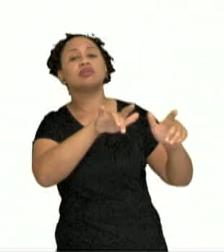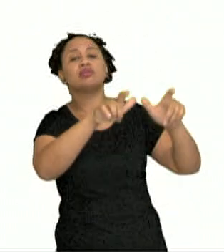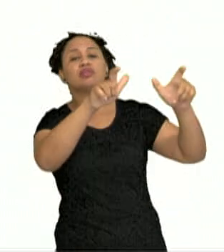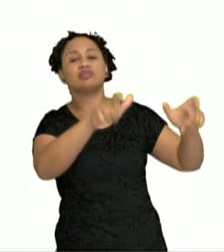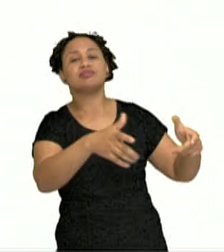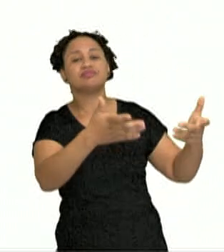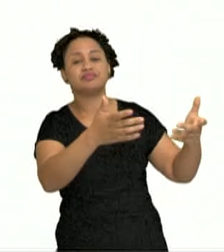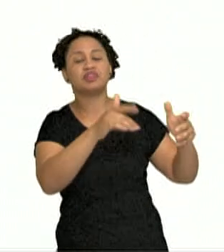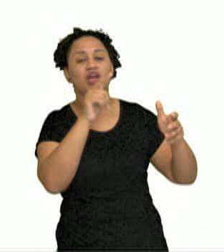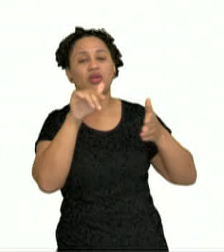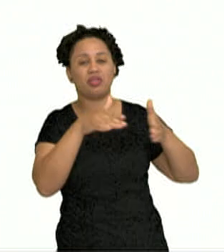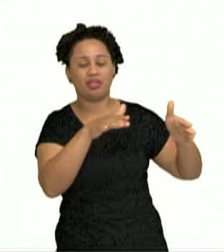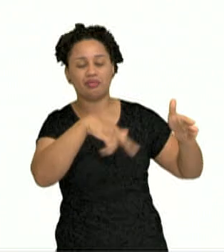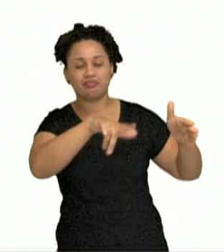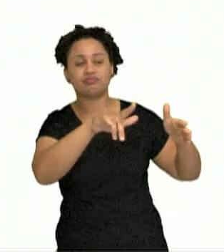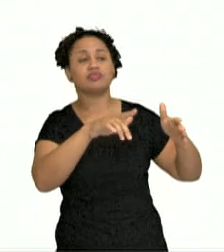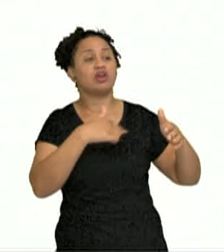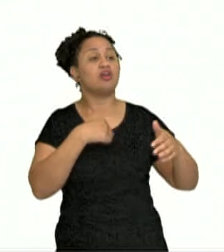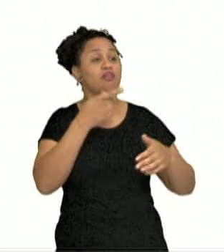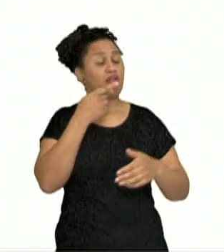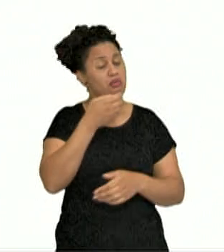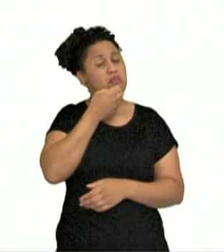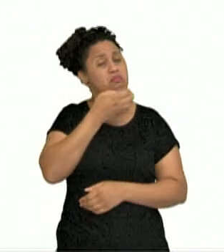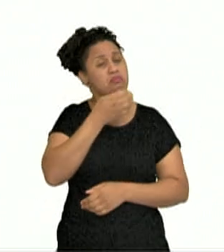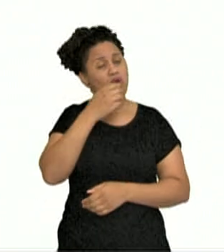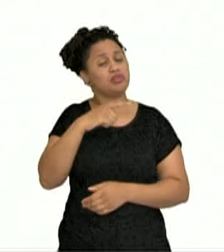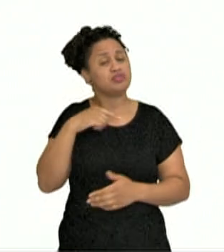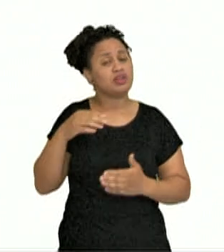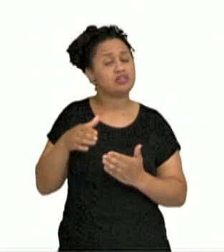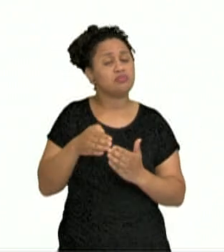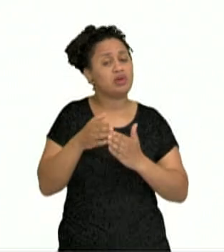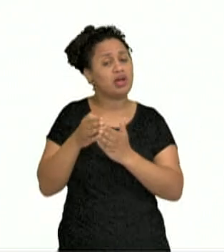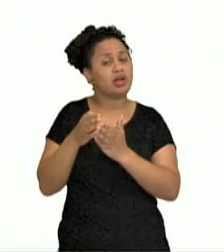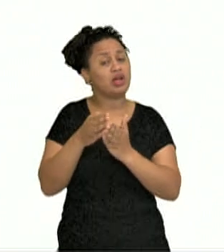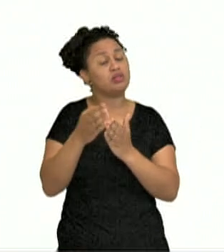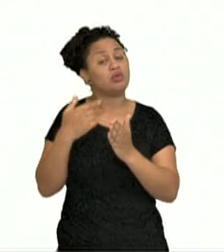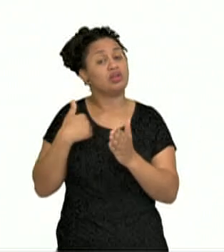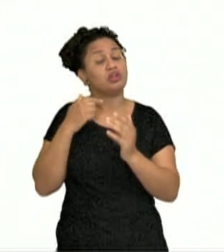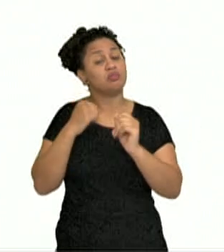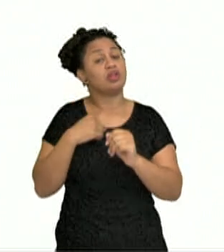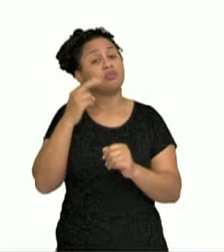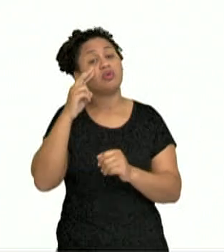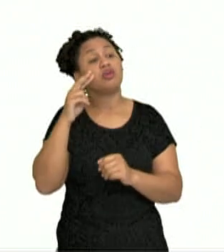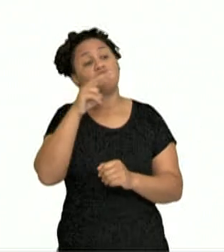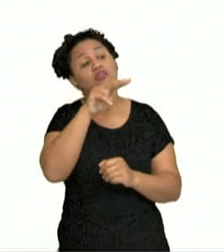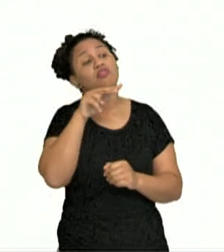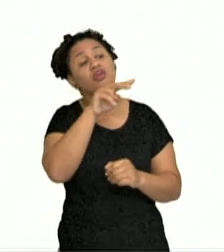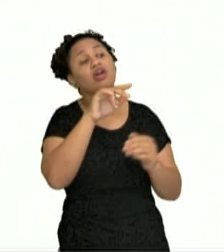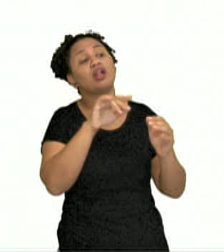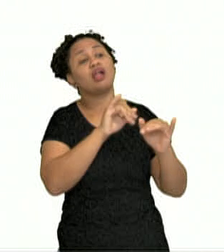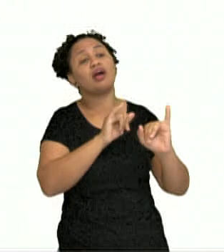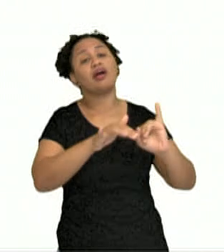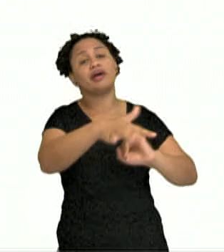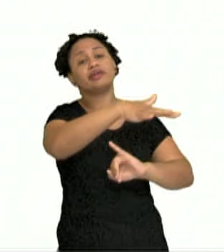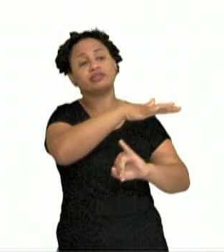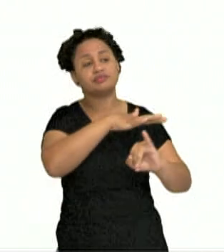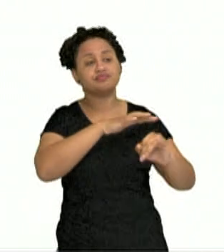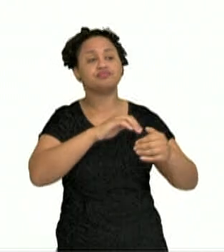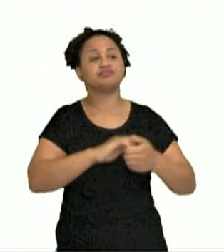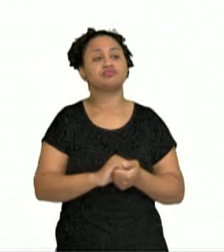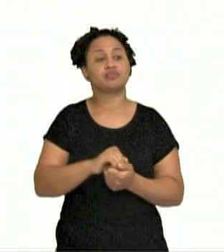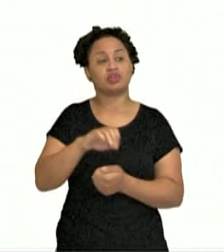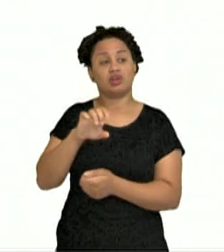bom se tivessem uma canoa e pudessem ir ver o que havia na ilha. Eduardo, de espírito